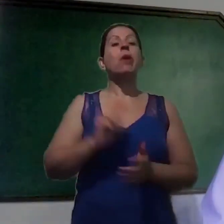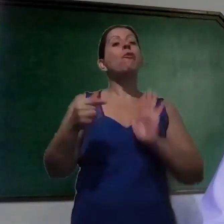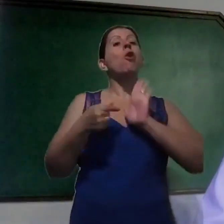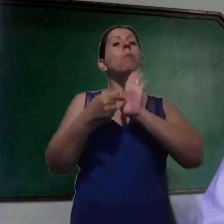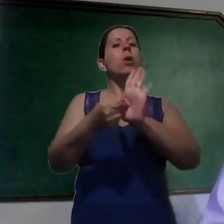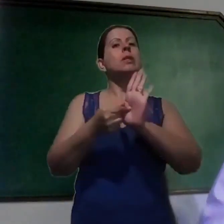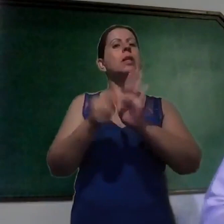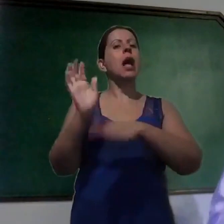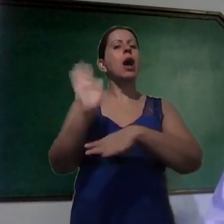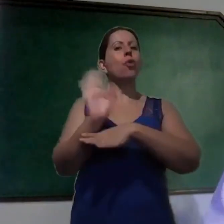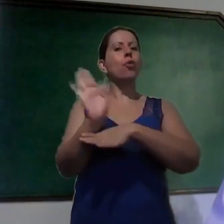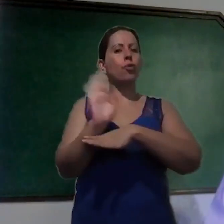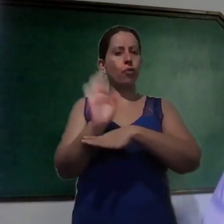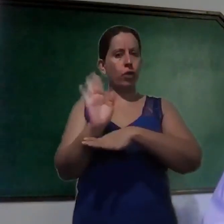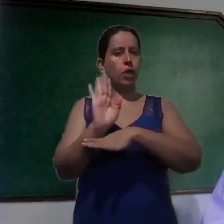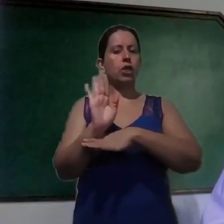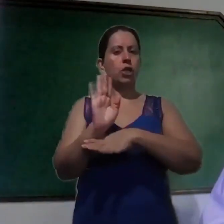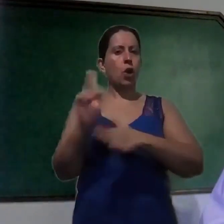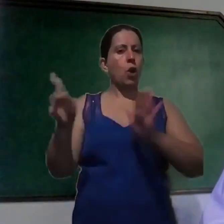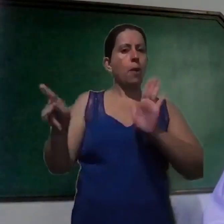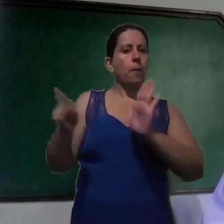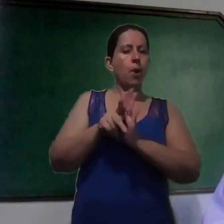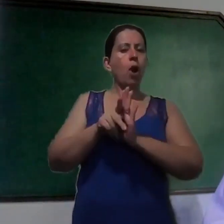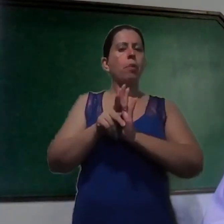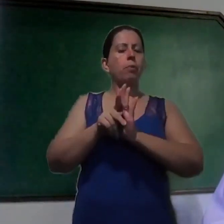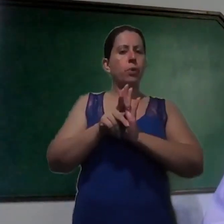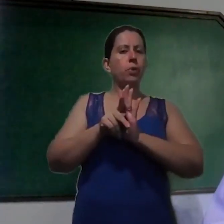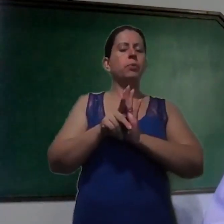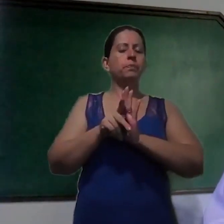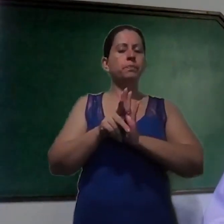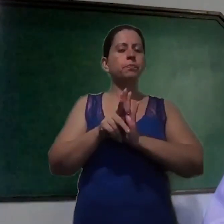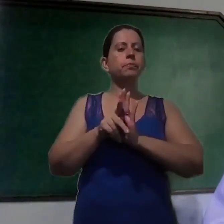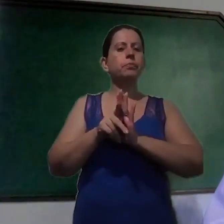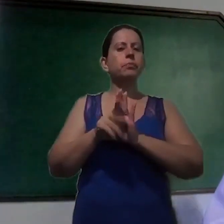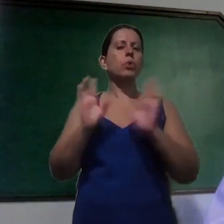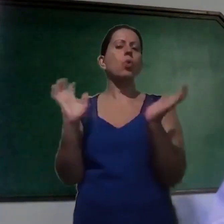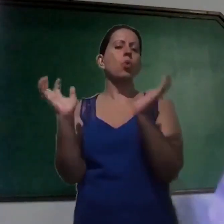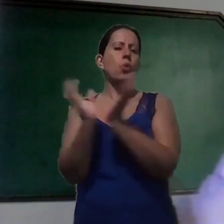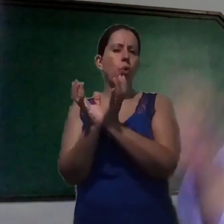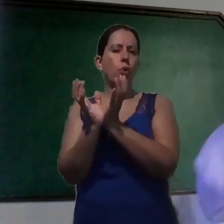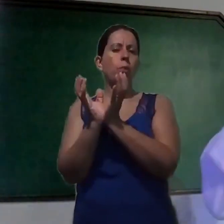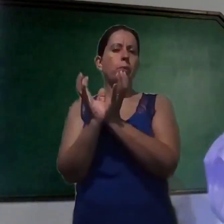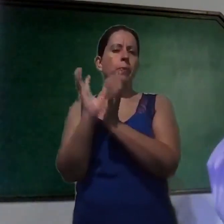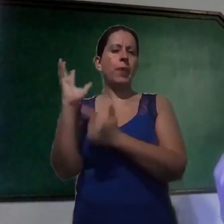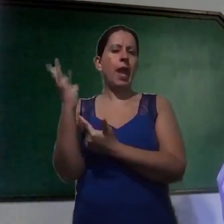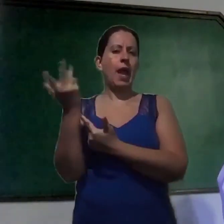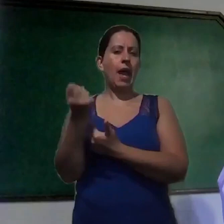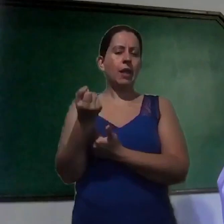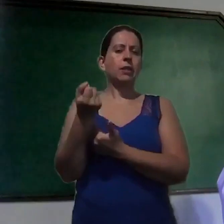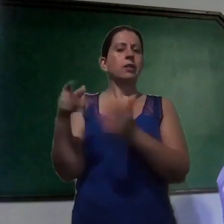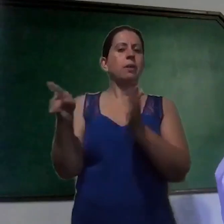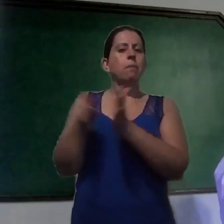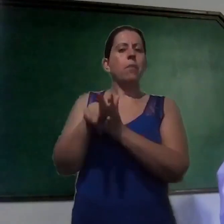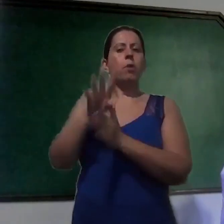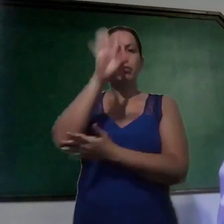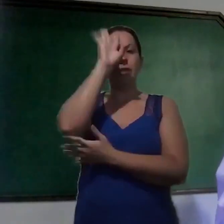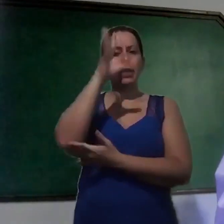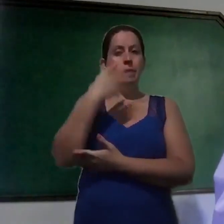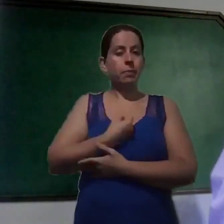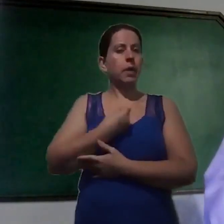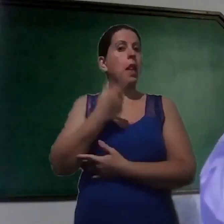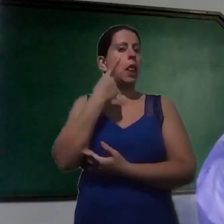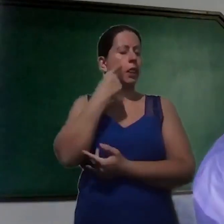feito por um grupo de artistas espíritas, que é bem interessante e mostra